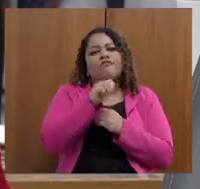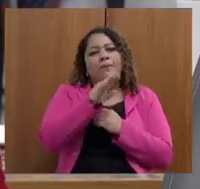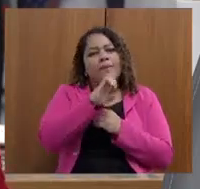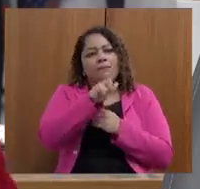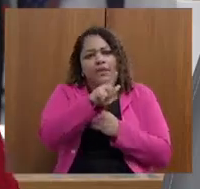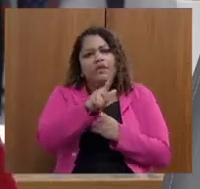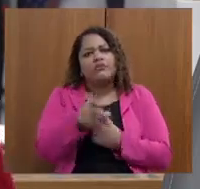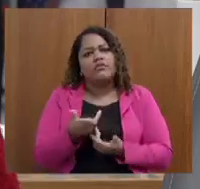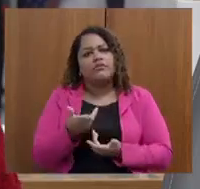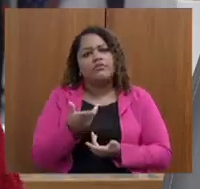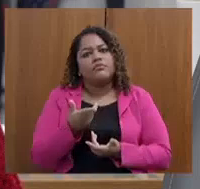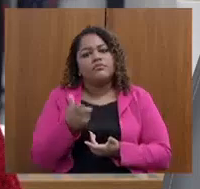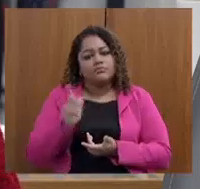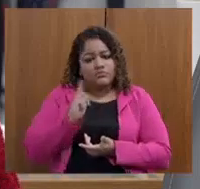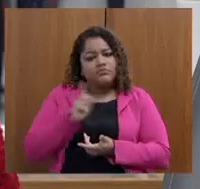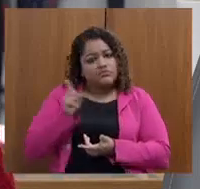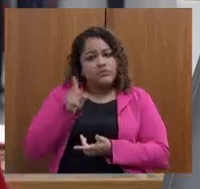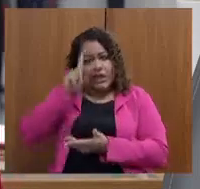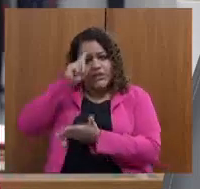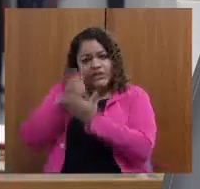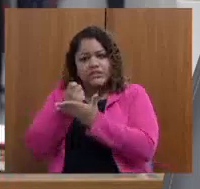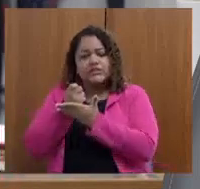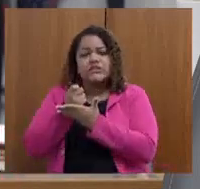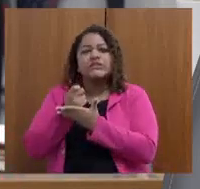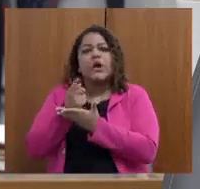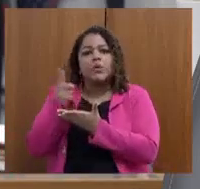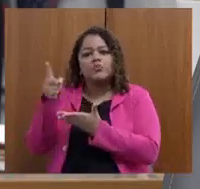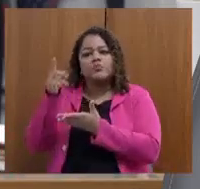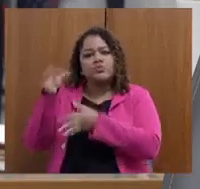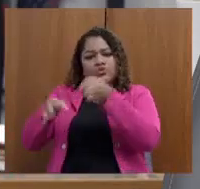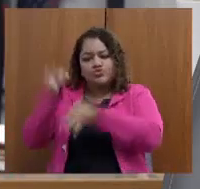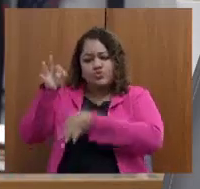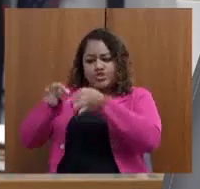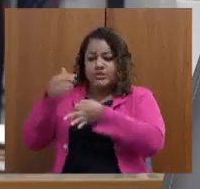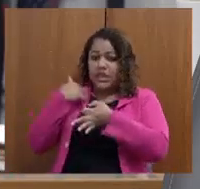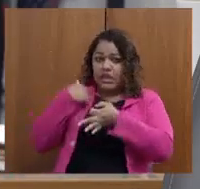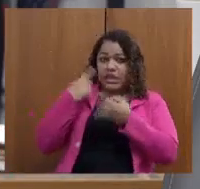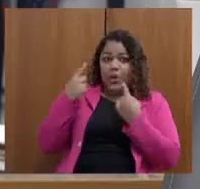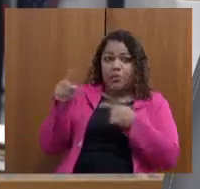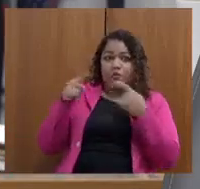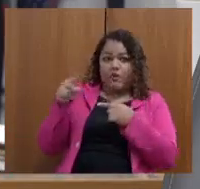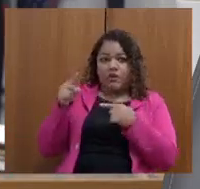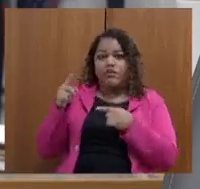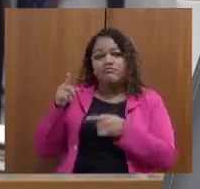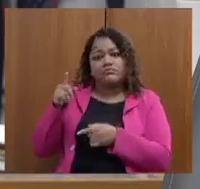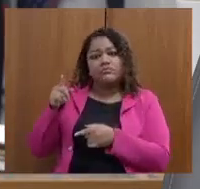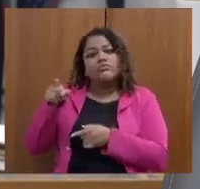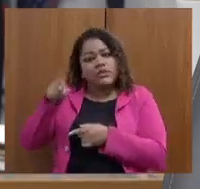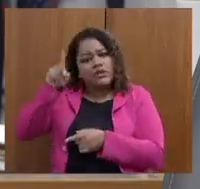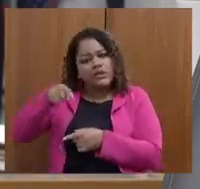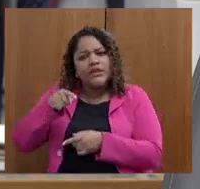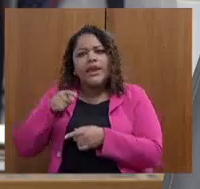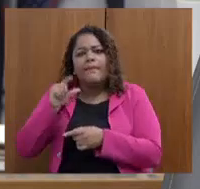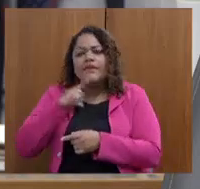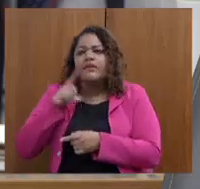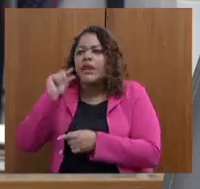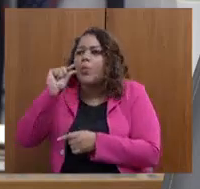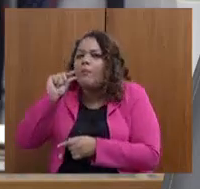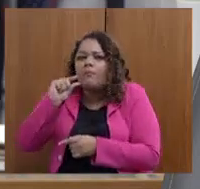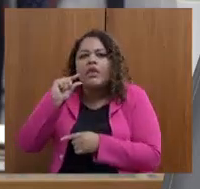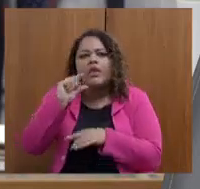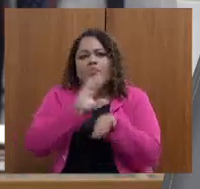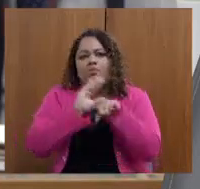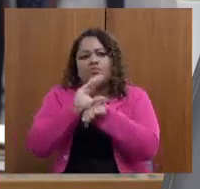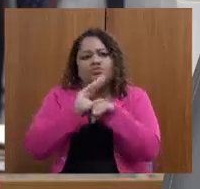decisão da justiça provocada por mim como deputado estadual para que houvesse um investimento do mínimo constitucional Então essa discussão